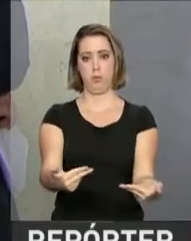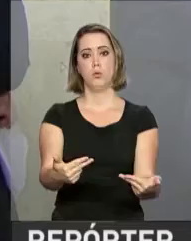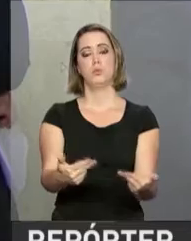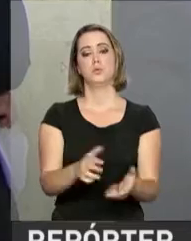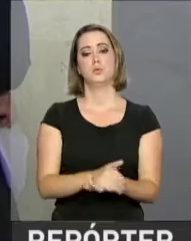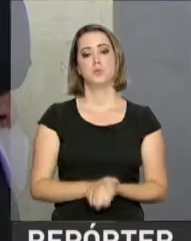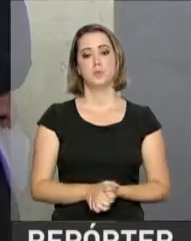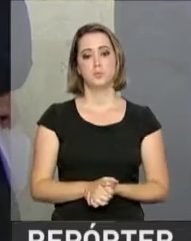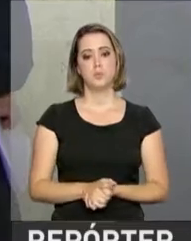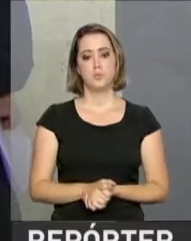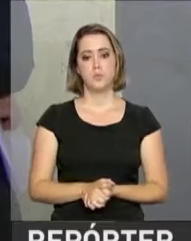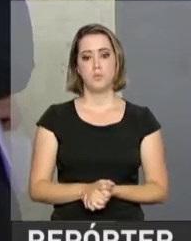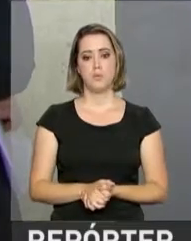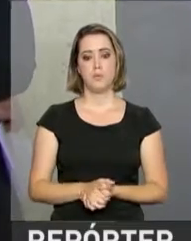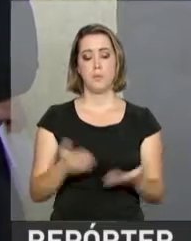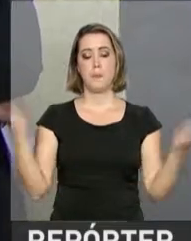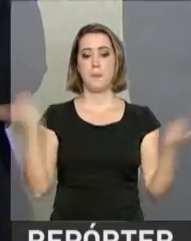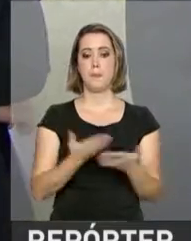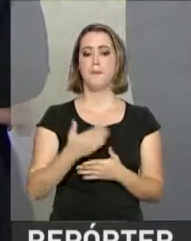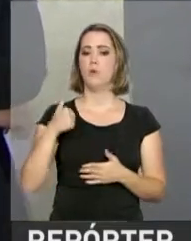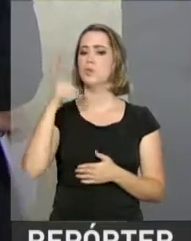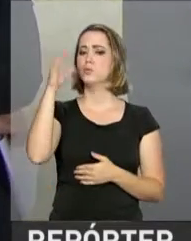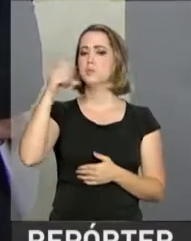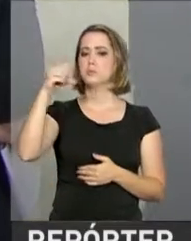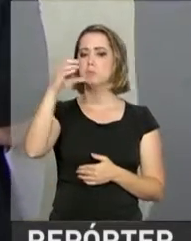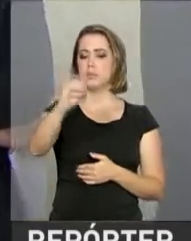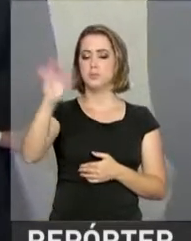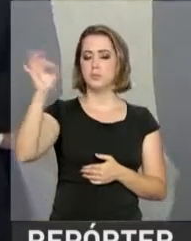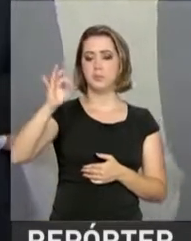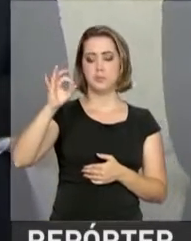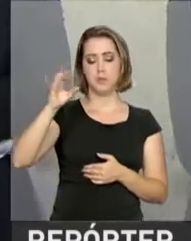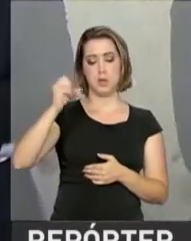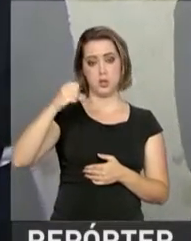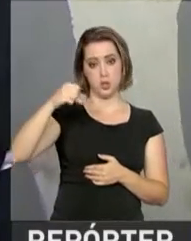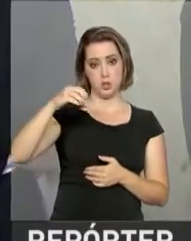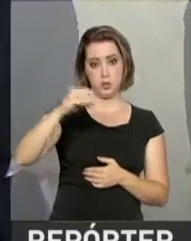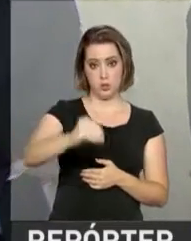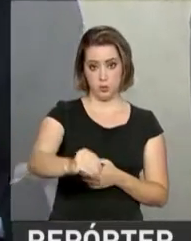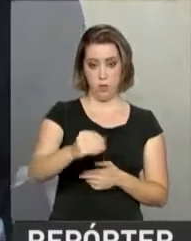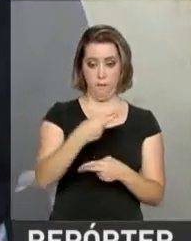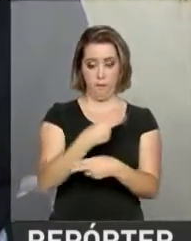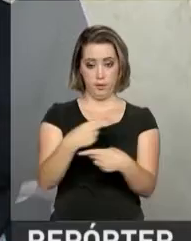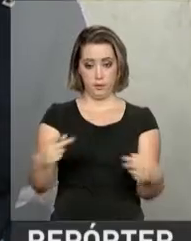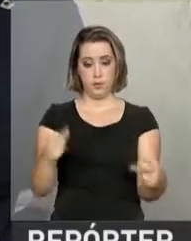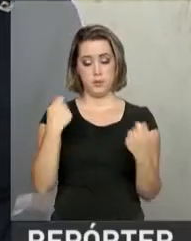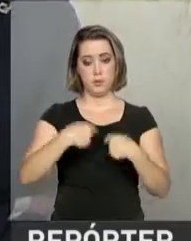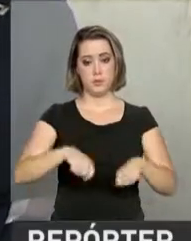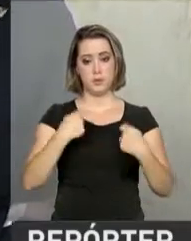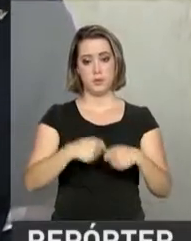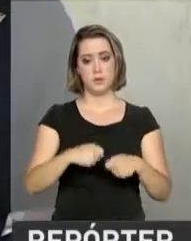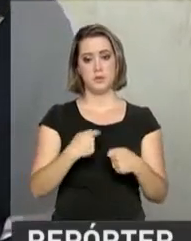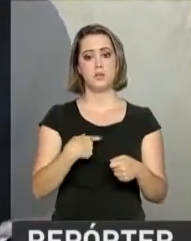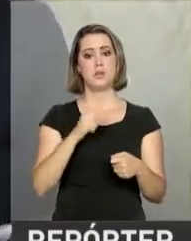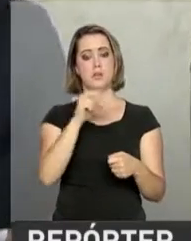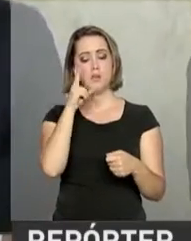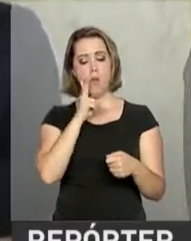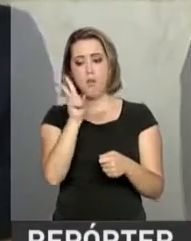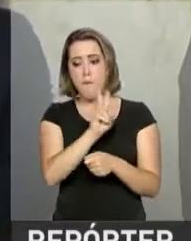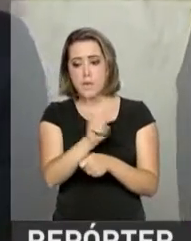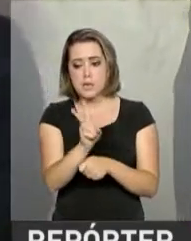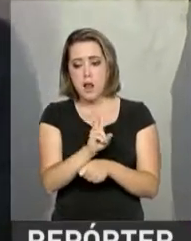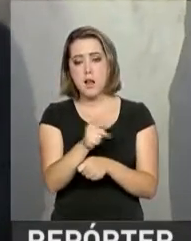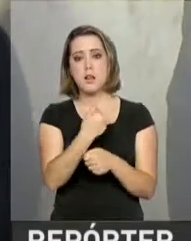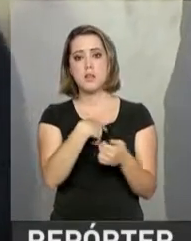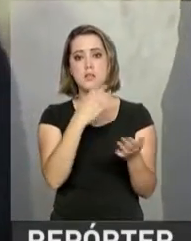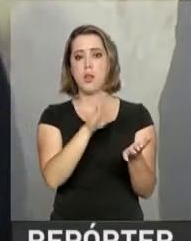ele abrange mais de 90 itens a fiscalização é feita por nota fiscal de compras individuais de vários